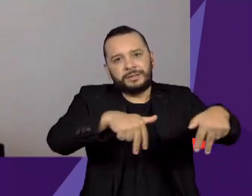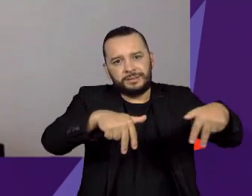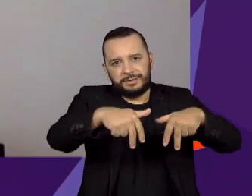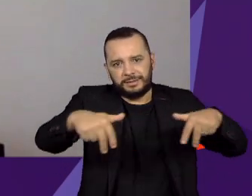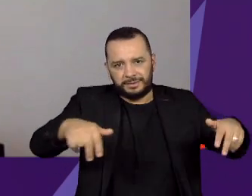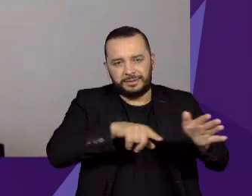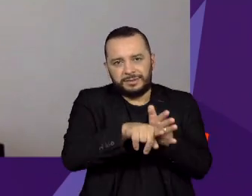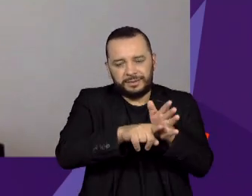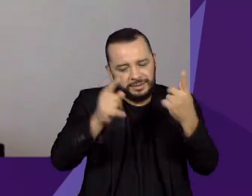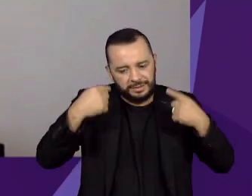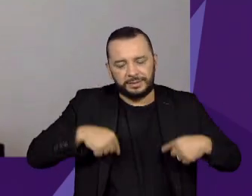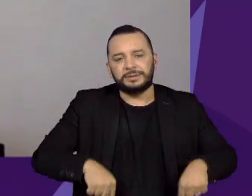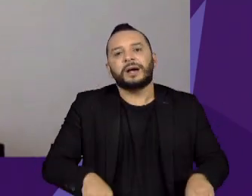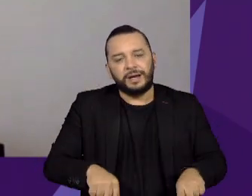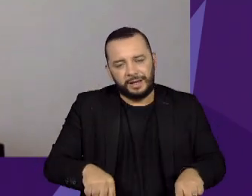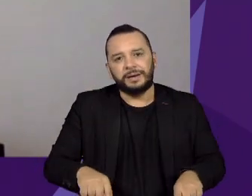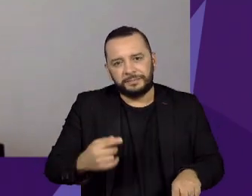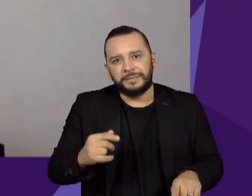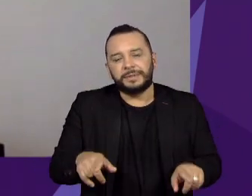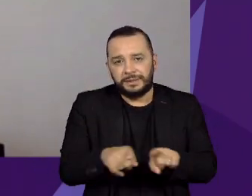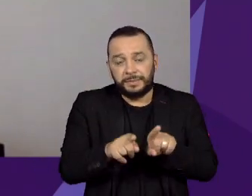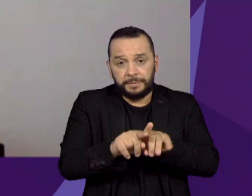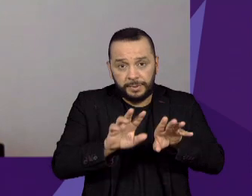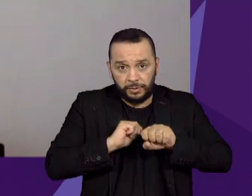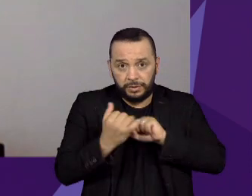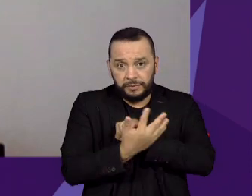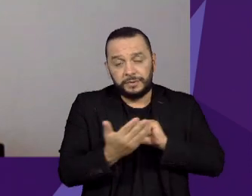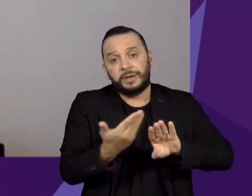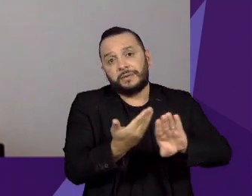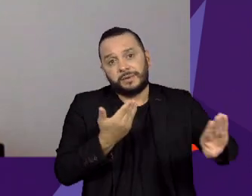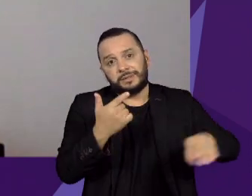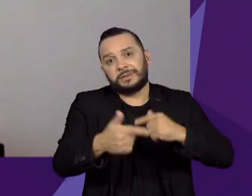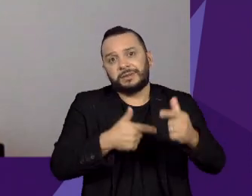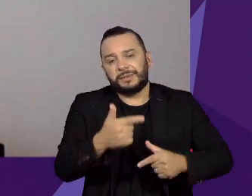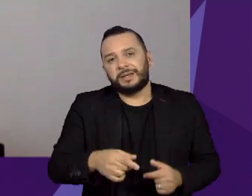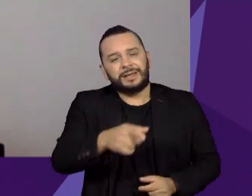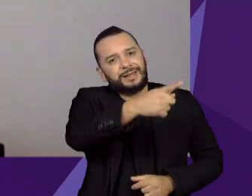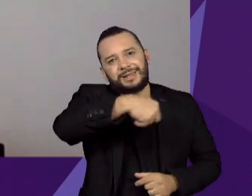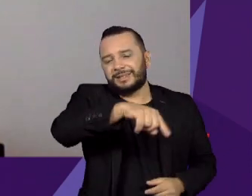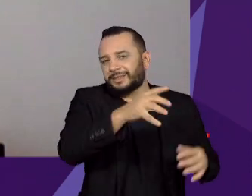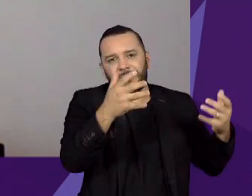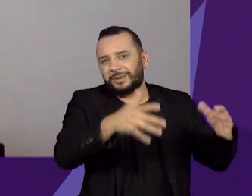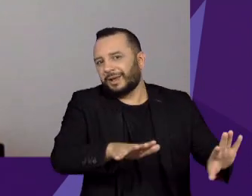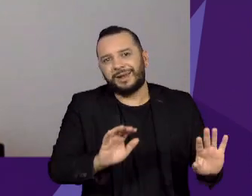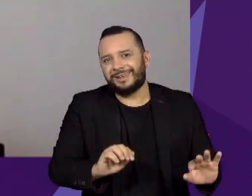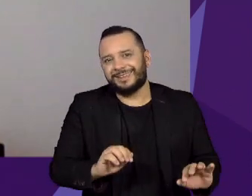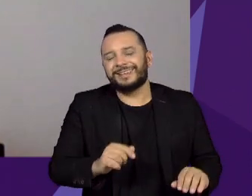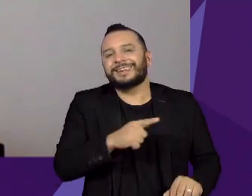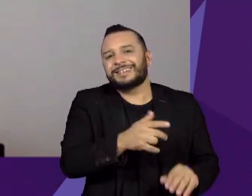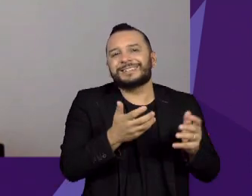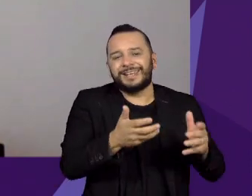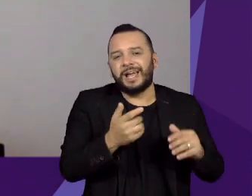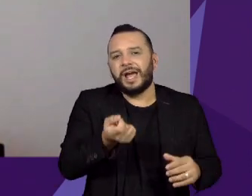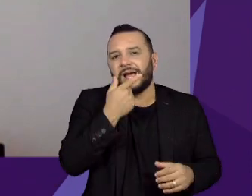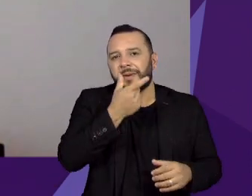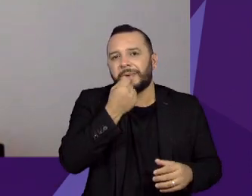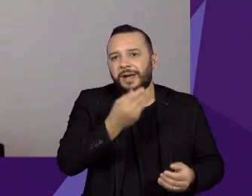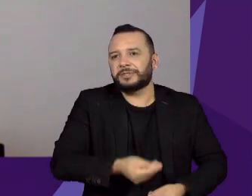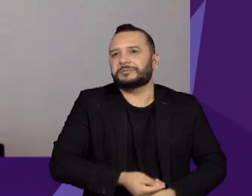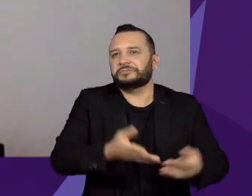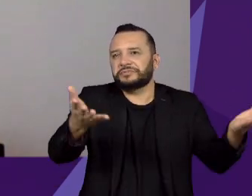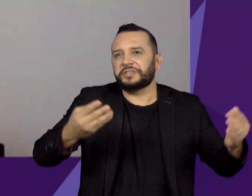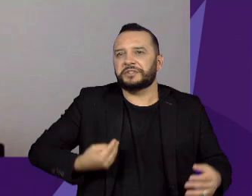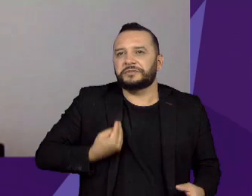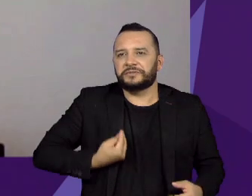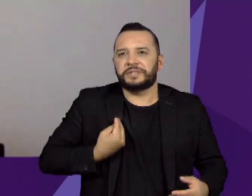você testar positivo, você fica afastado do ambiente de trabalho. Eles queriam dar algum remédio de diversão e falar, toquem a vida,